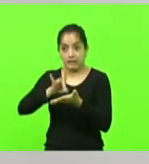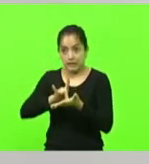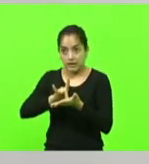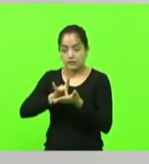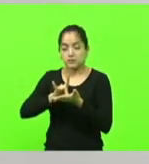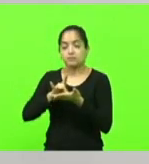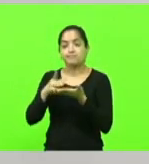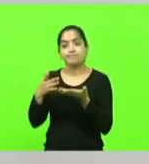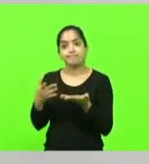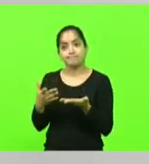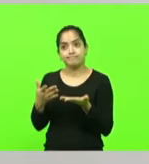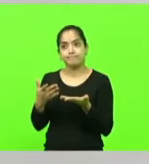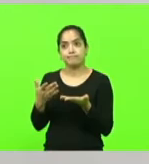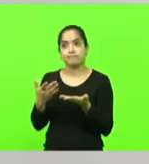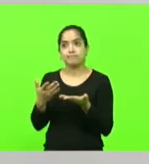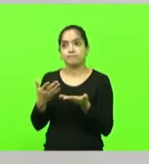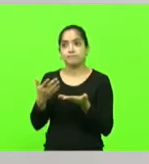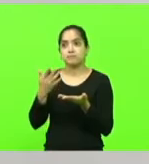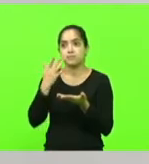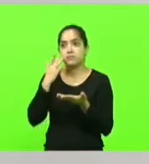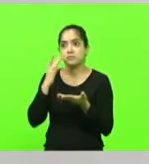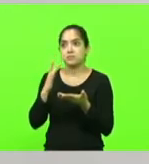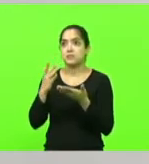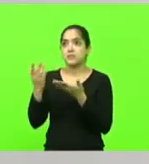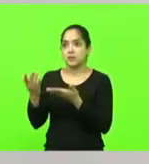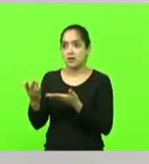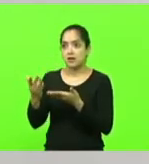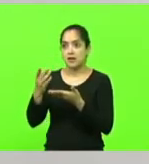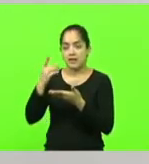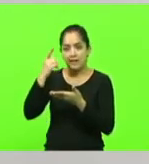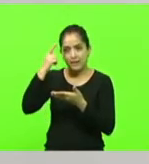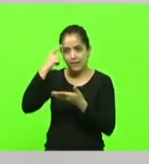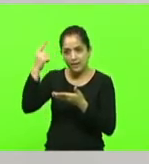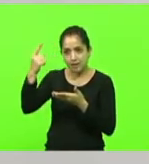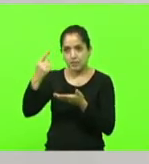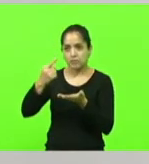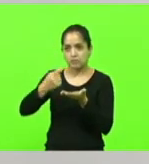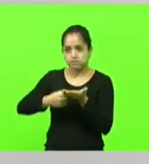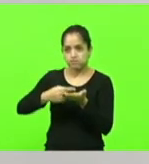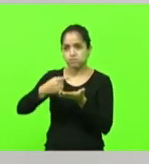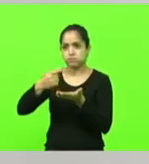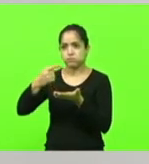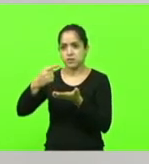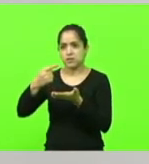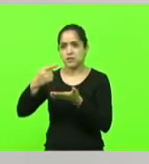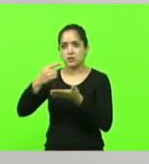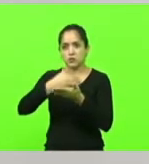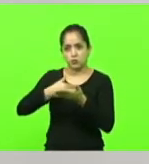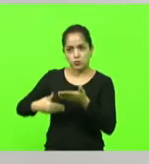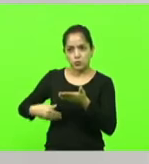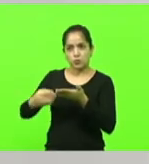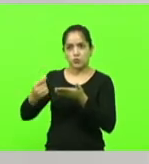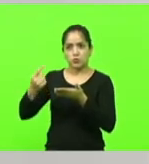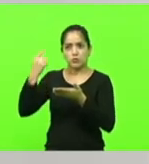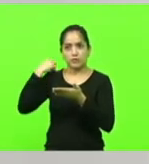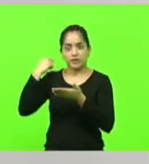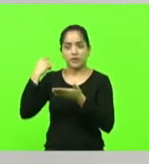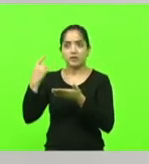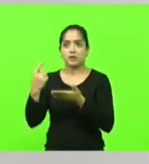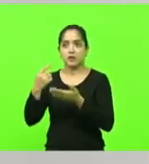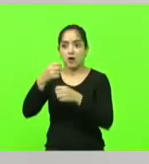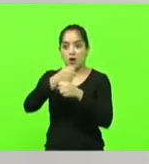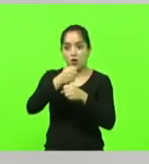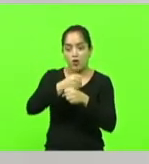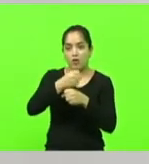Bem, lembra o Pacto 3, o Pacto 4, o outro governo lá que tinha as obras,